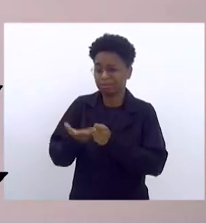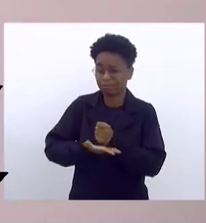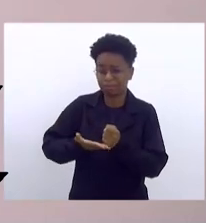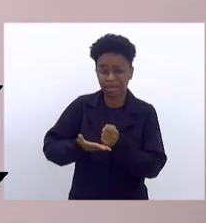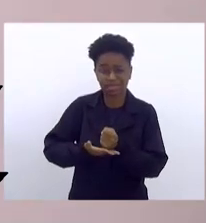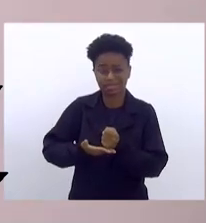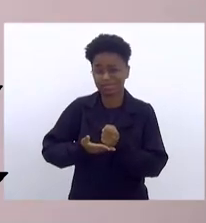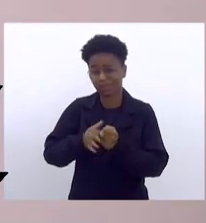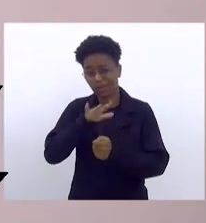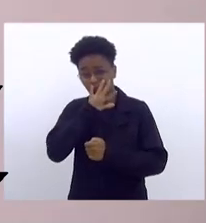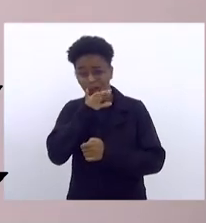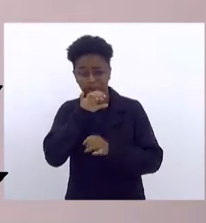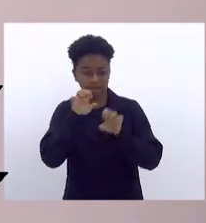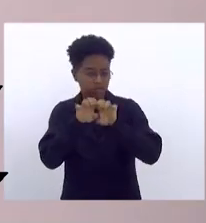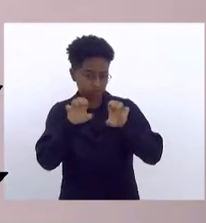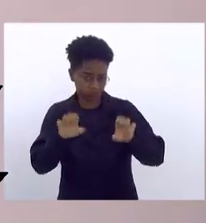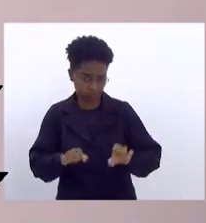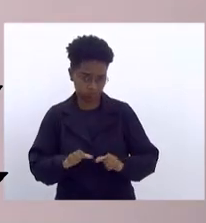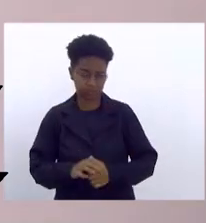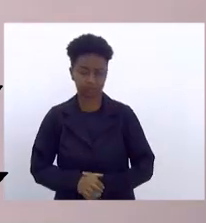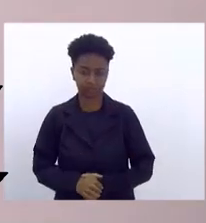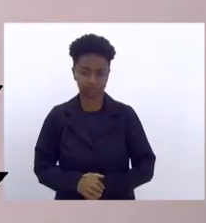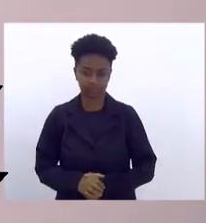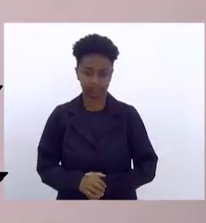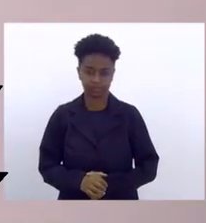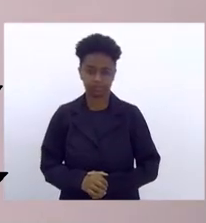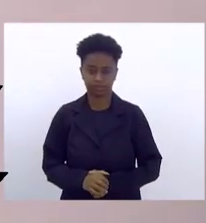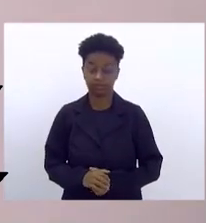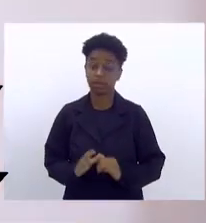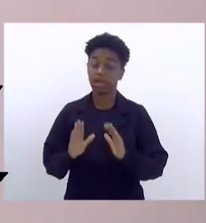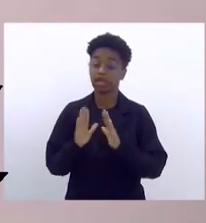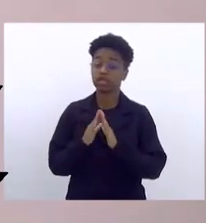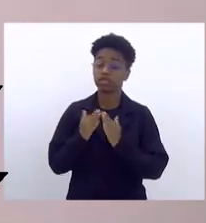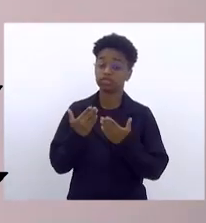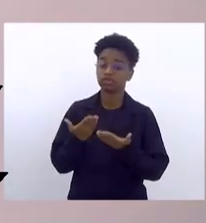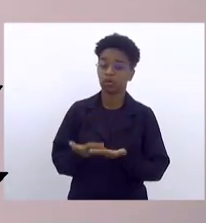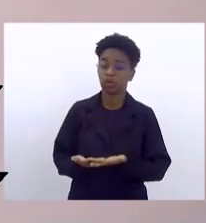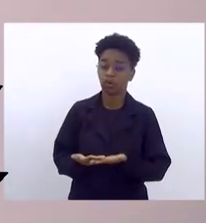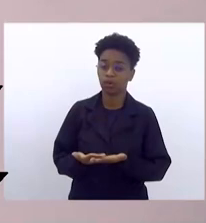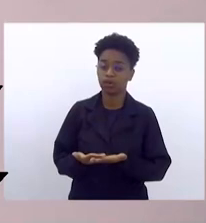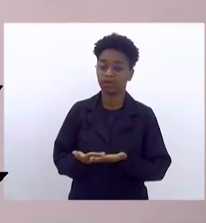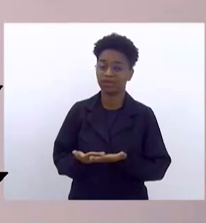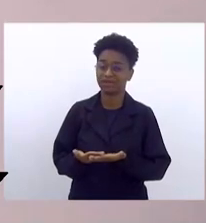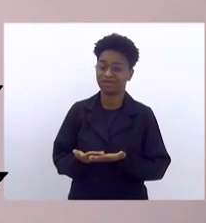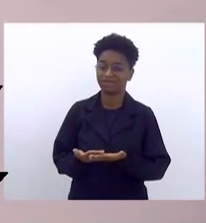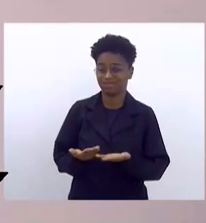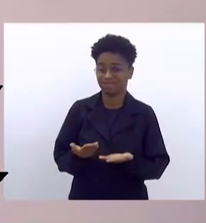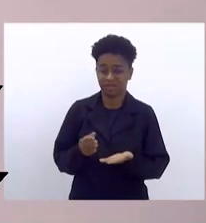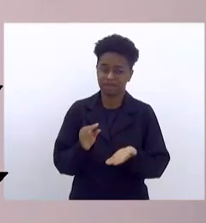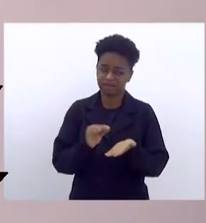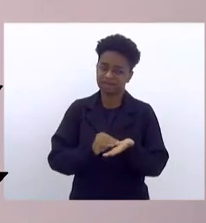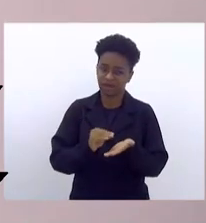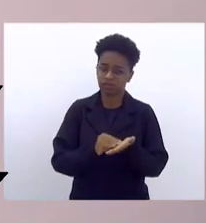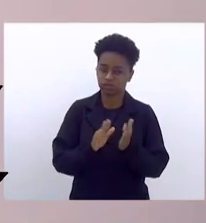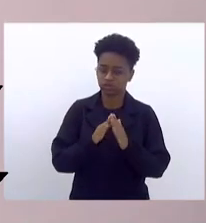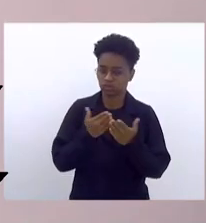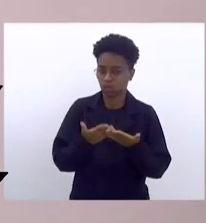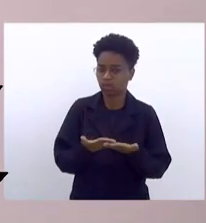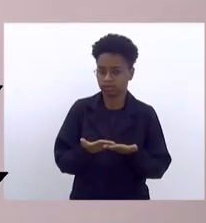de estrutura a escola tem faltado escola propriamente